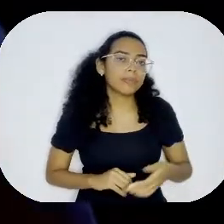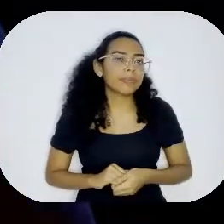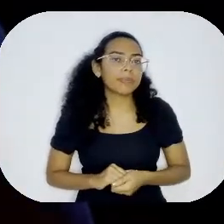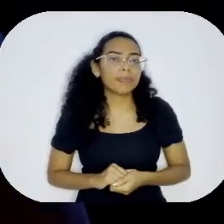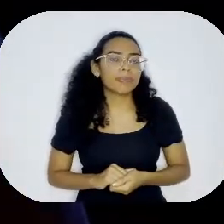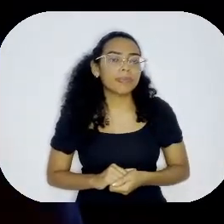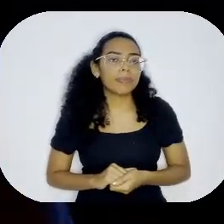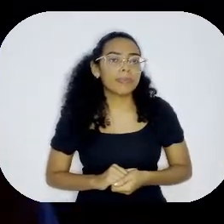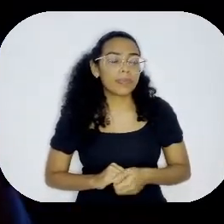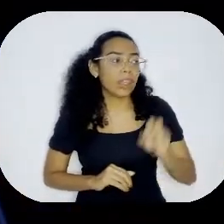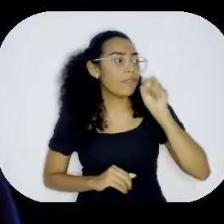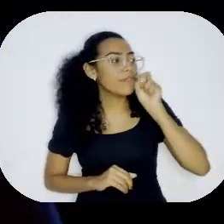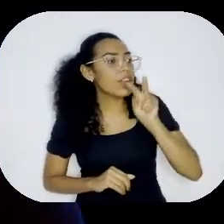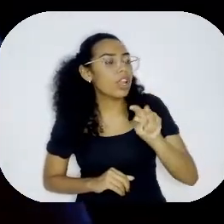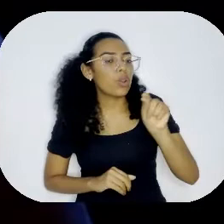Não sabem.